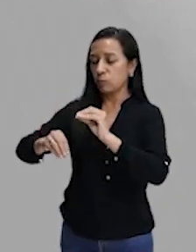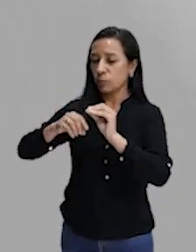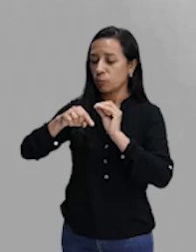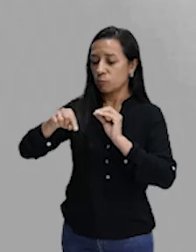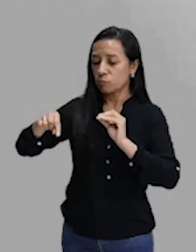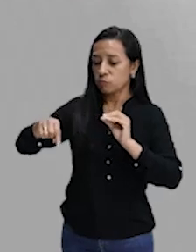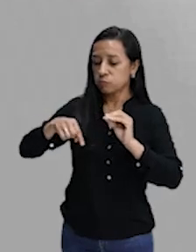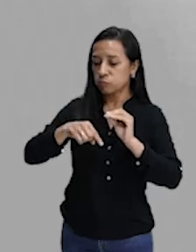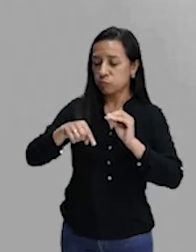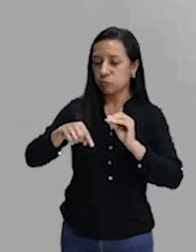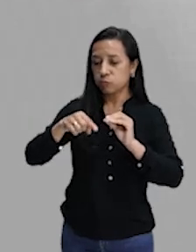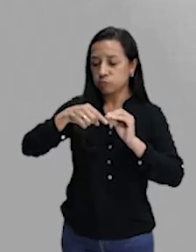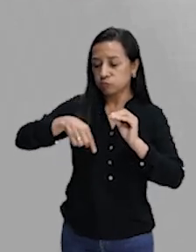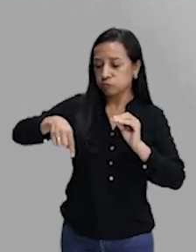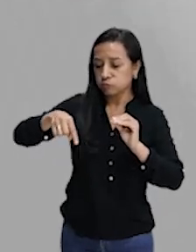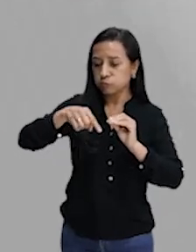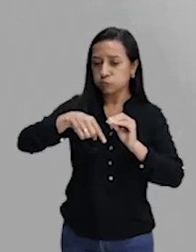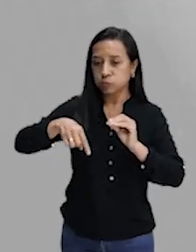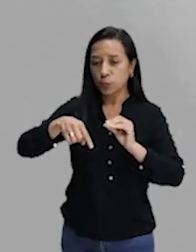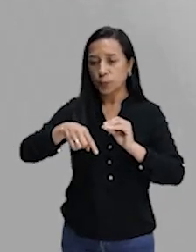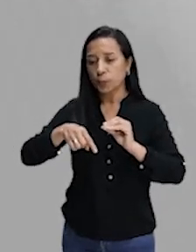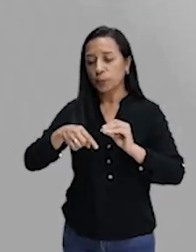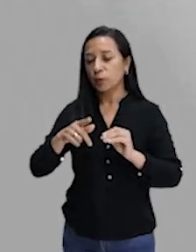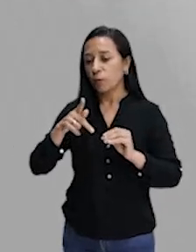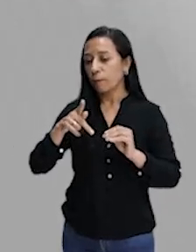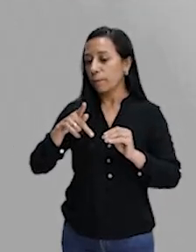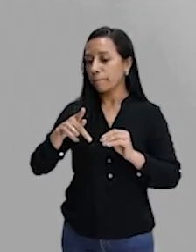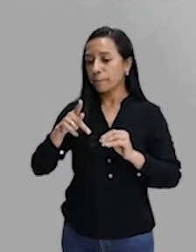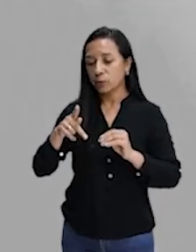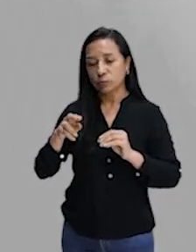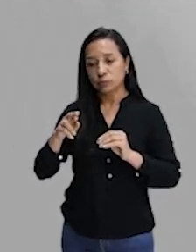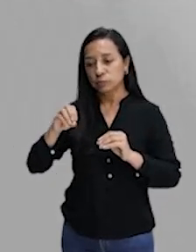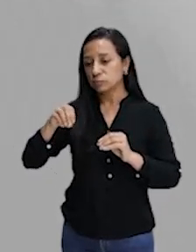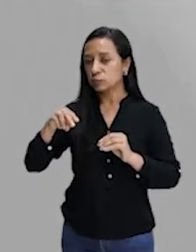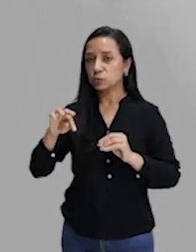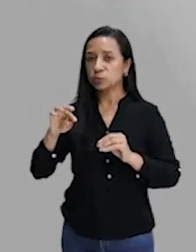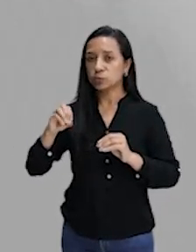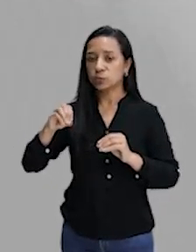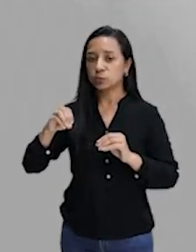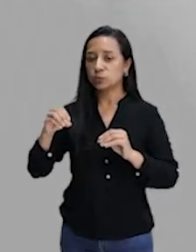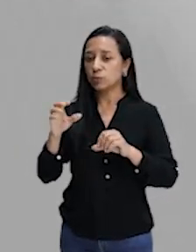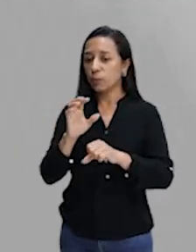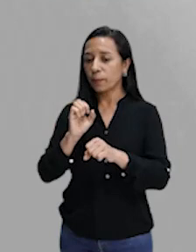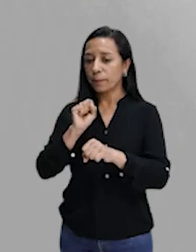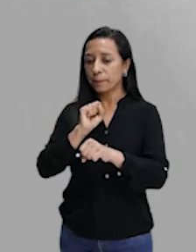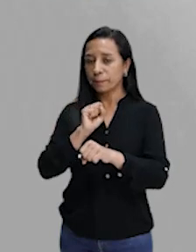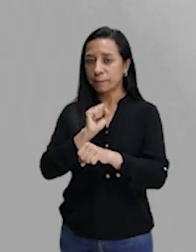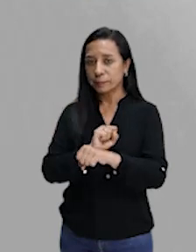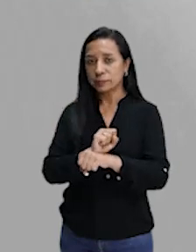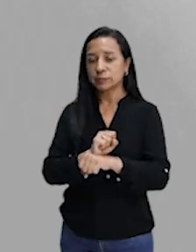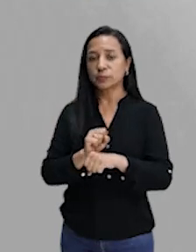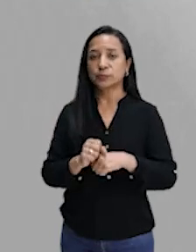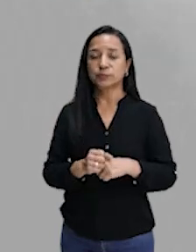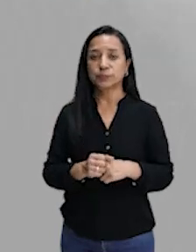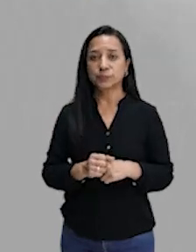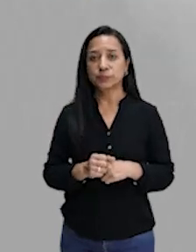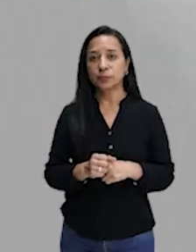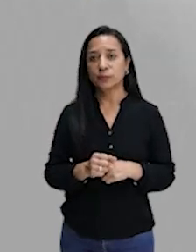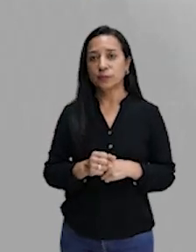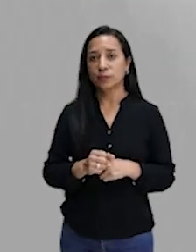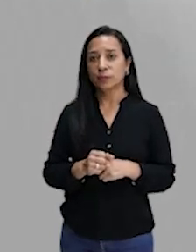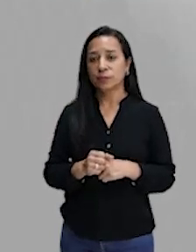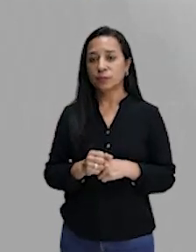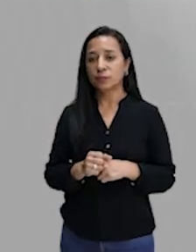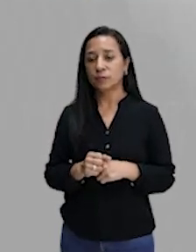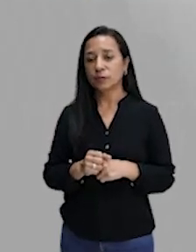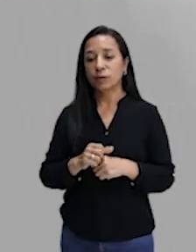outra certo os prótons não os prótons estão lá presos né os prótons e os neutros então Toda vez que